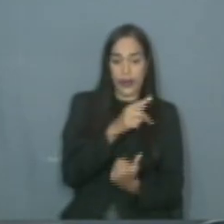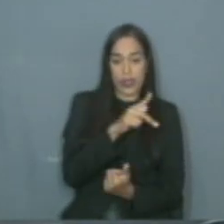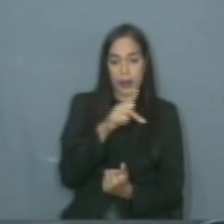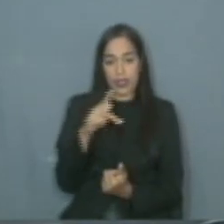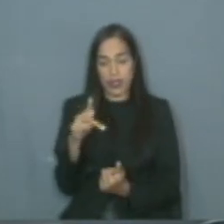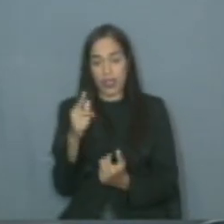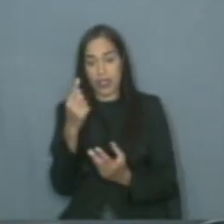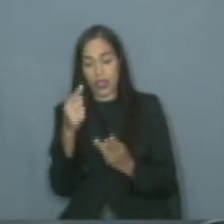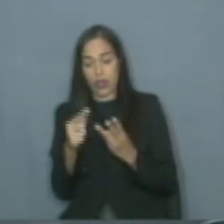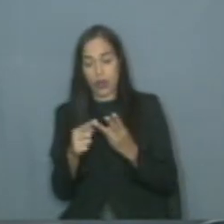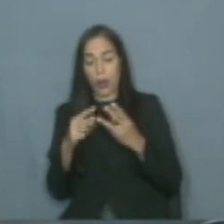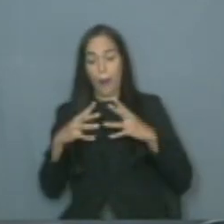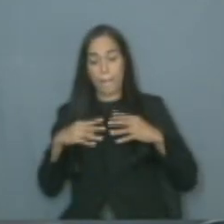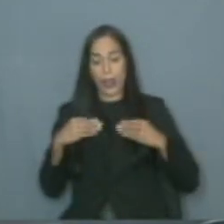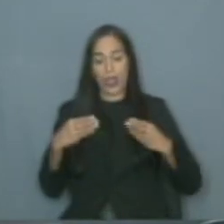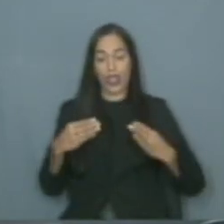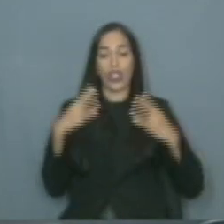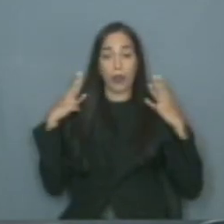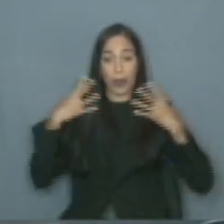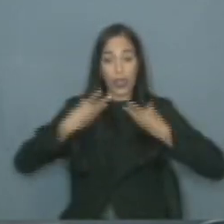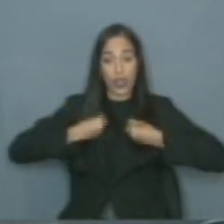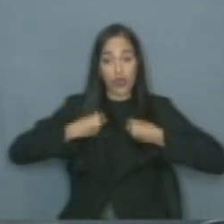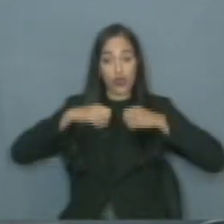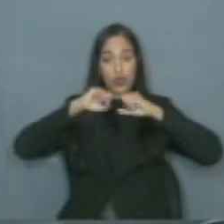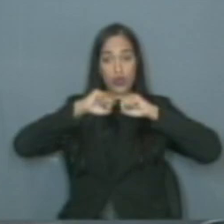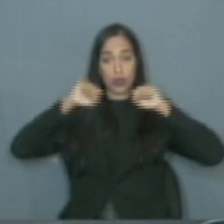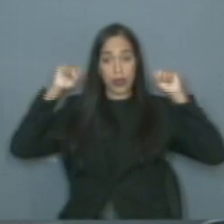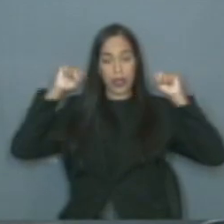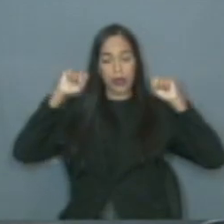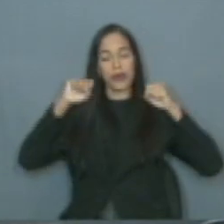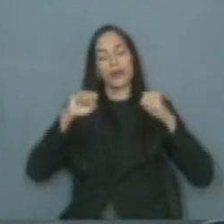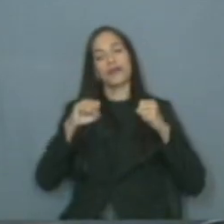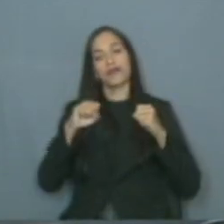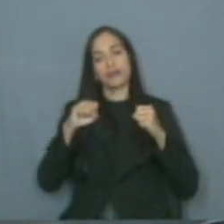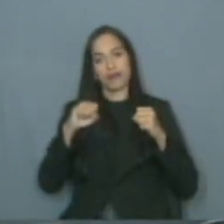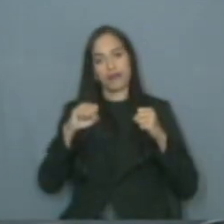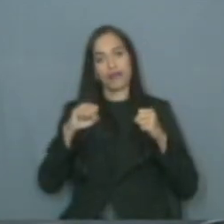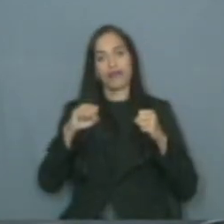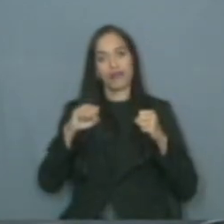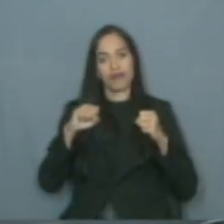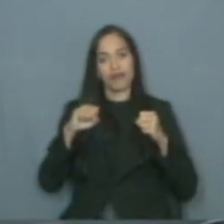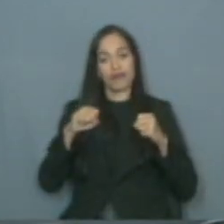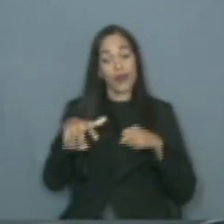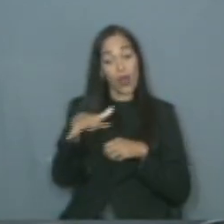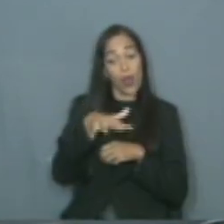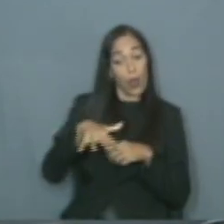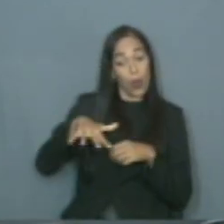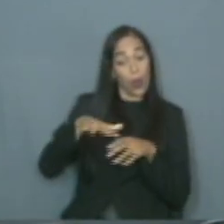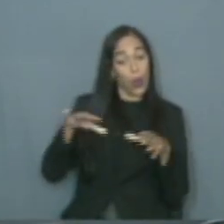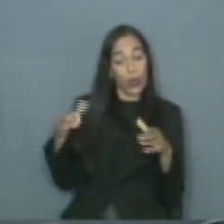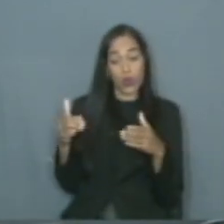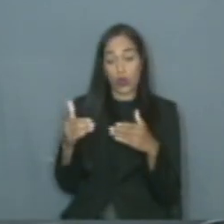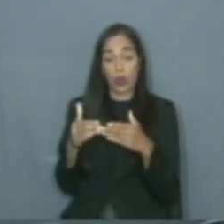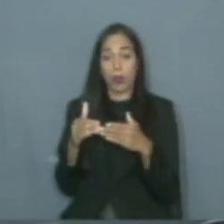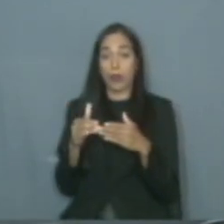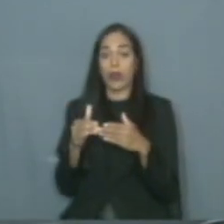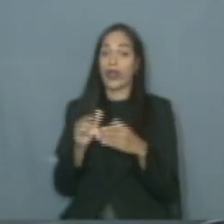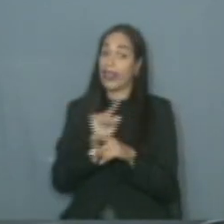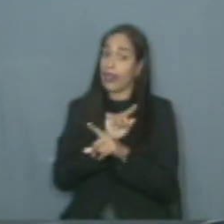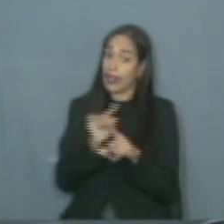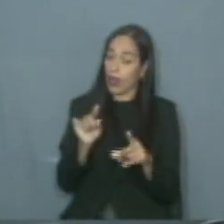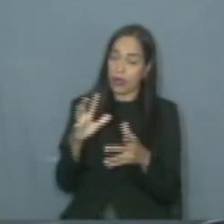e de uma pessoa que é ministro do Supremo Tribunal Federal, eu entendo que a tarefa dos demais, que não eram golpistas, que não